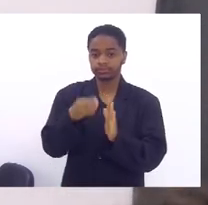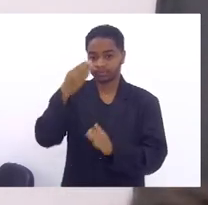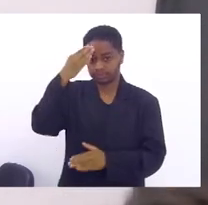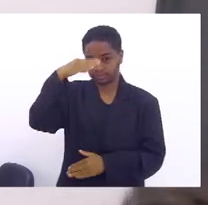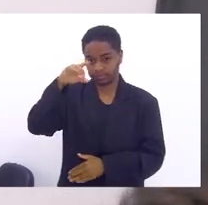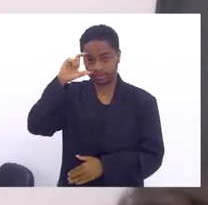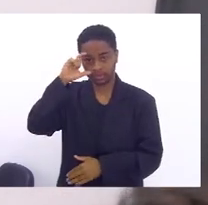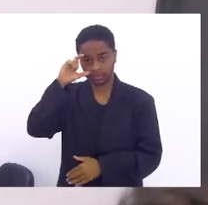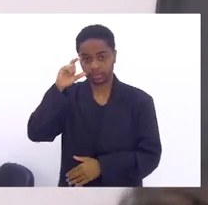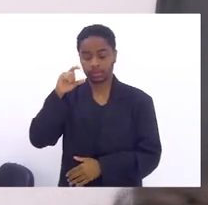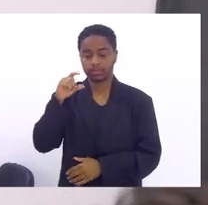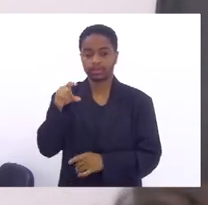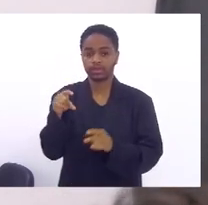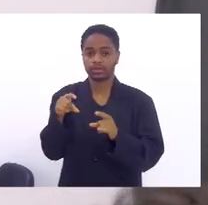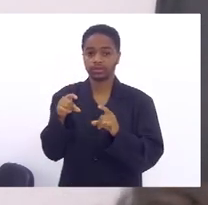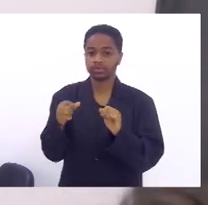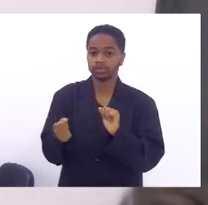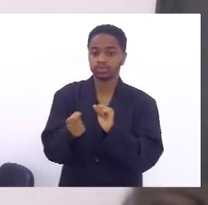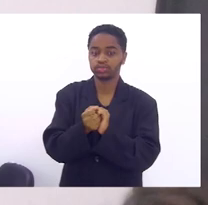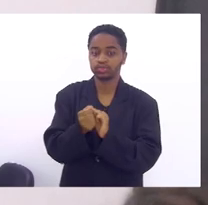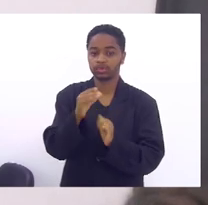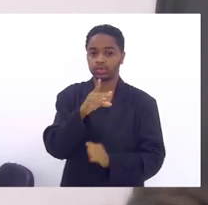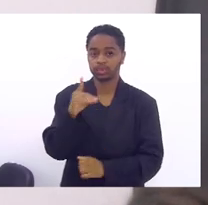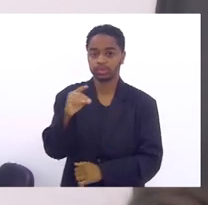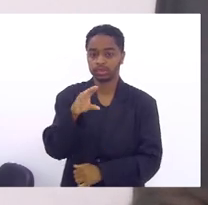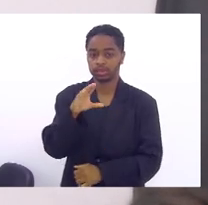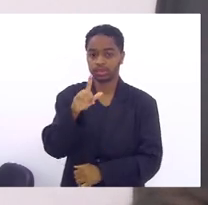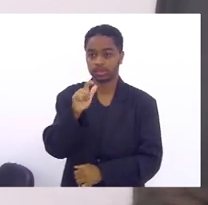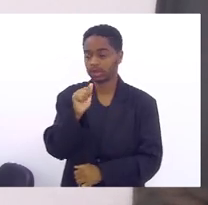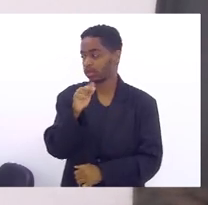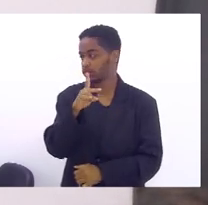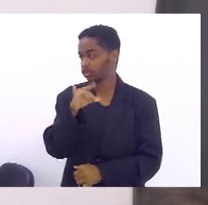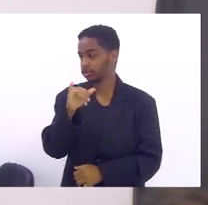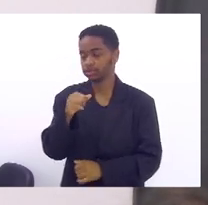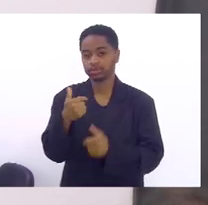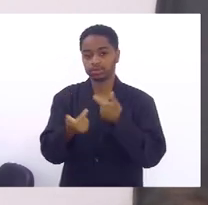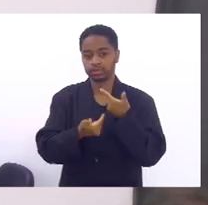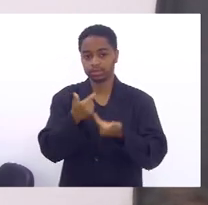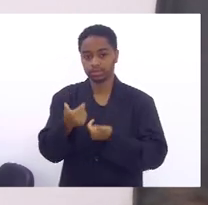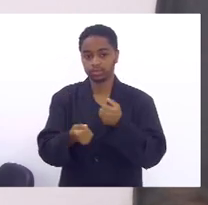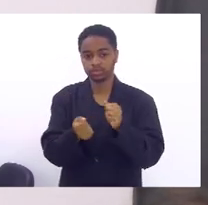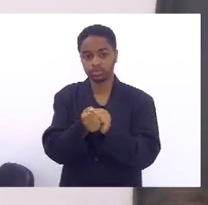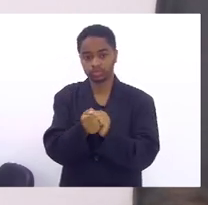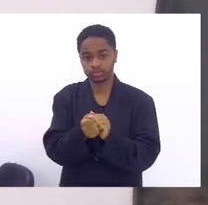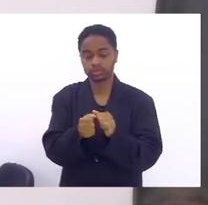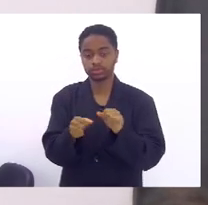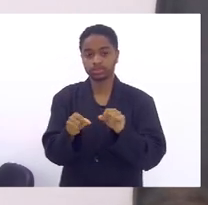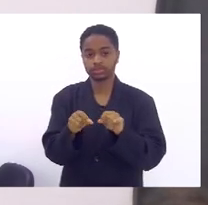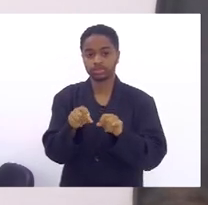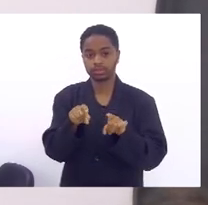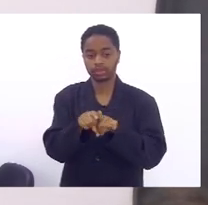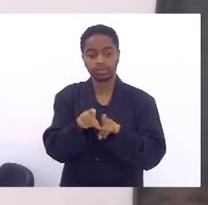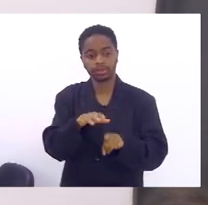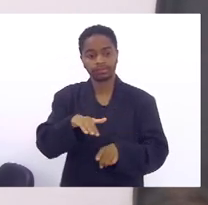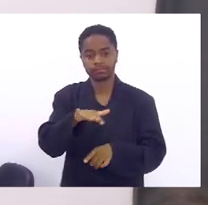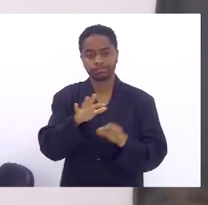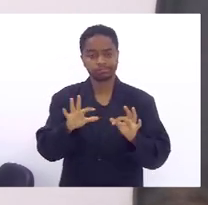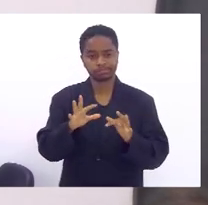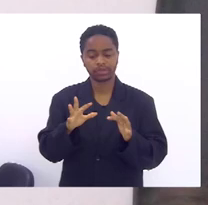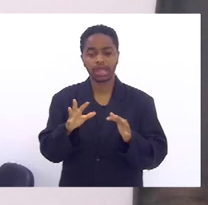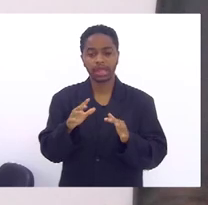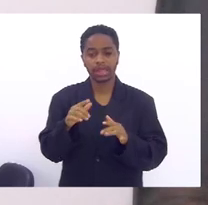Cláudia Moraes trabalho junto a ela nesse trabalho ímpar que é o programa Patrulha Maria da Penha Guardiões da